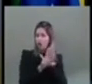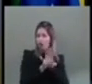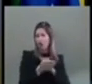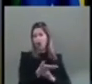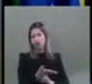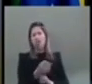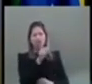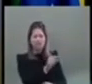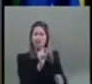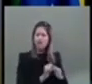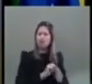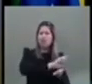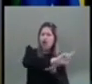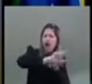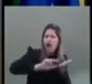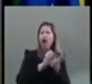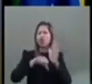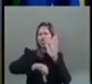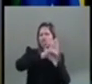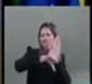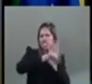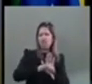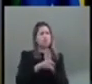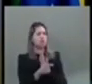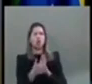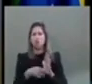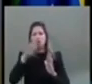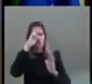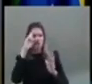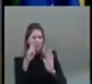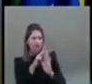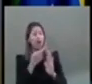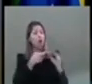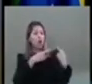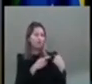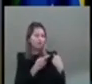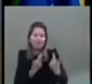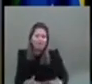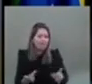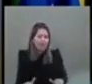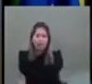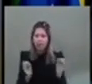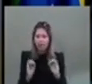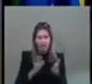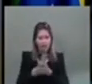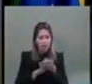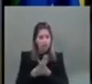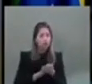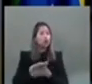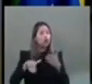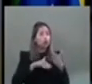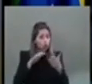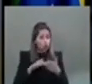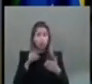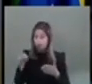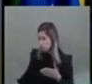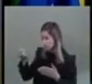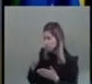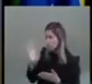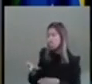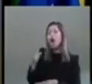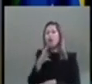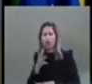sua série de crimes de responsabilidade é grande e poderíamos rememorar aqui vários dos seus atos abusivos todos bem conhecidos da sociedade